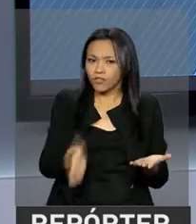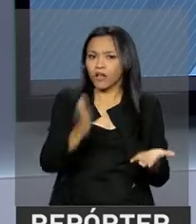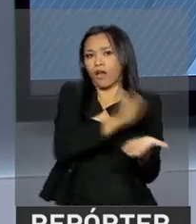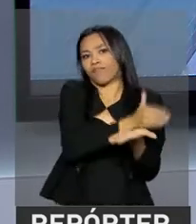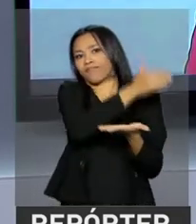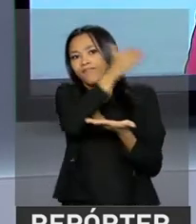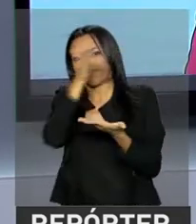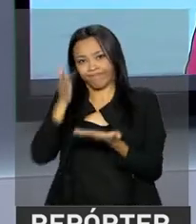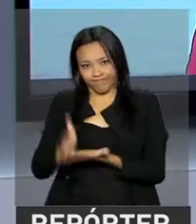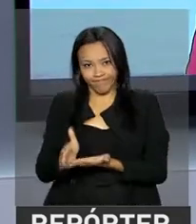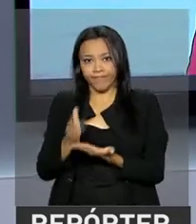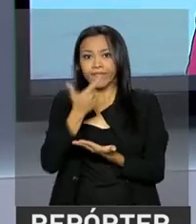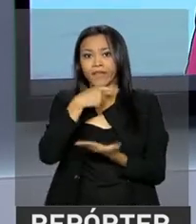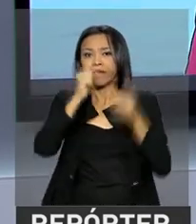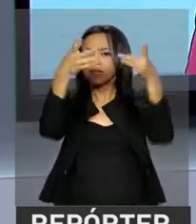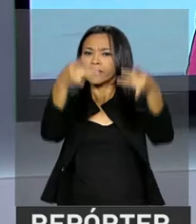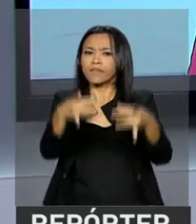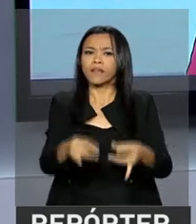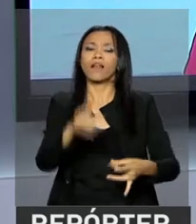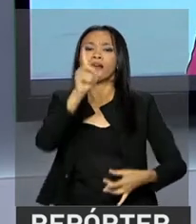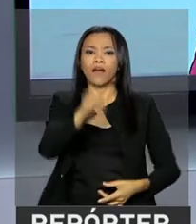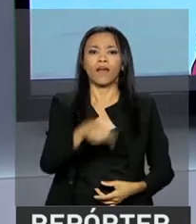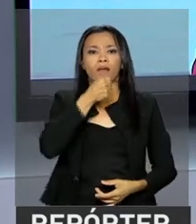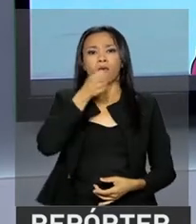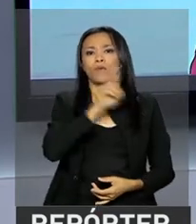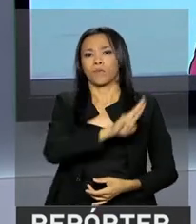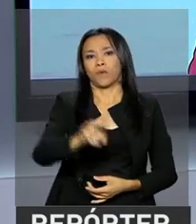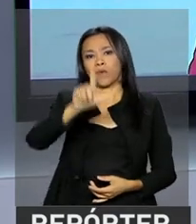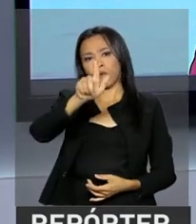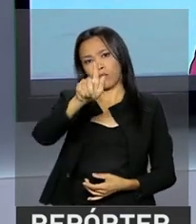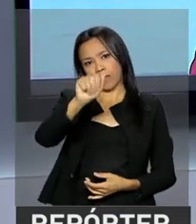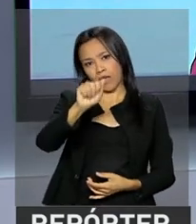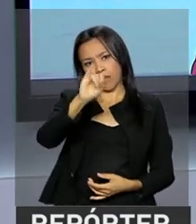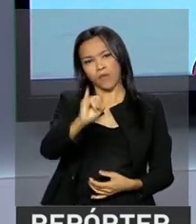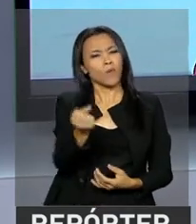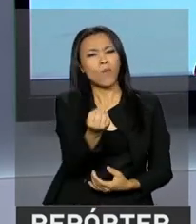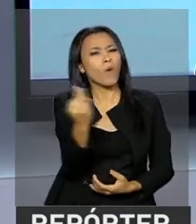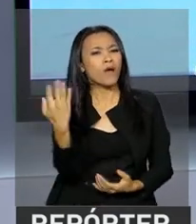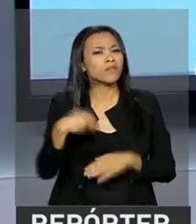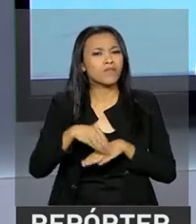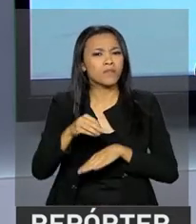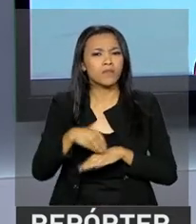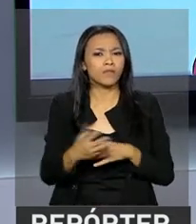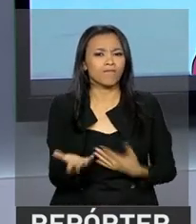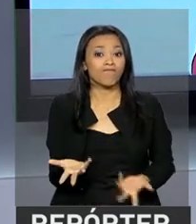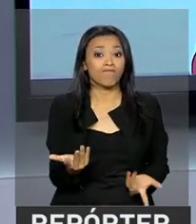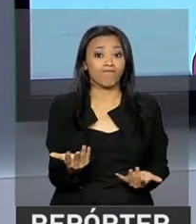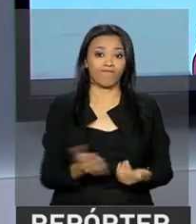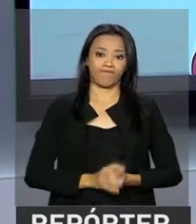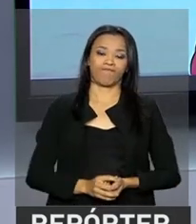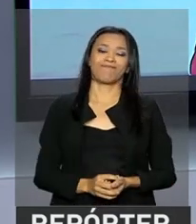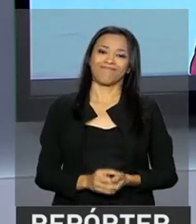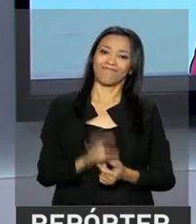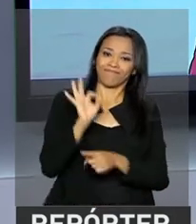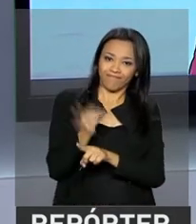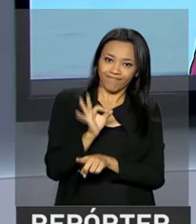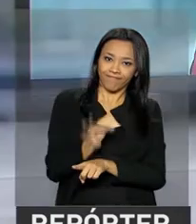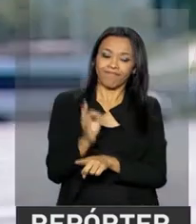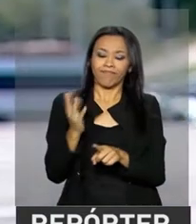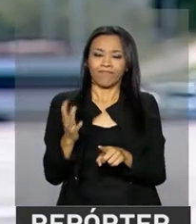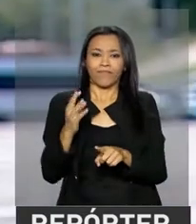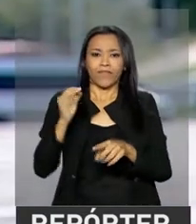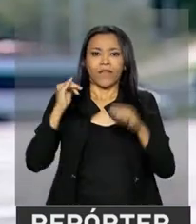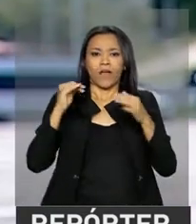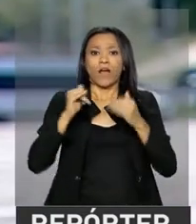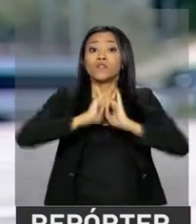da gente ao vivo é a gabriela noronha onde gabriela quais são suas informações olhando isso mesmo a campanha